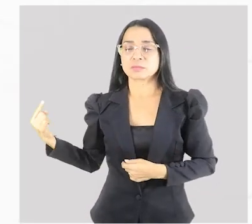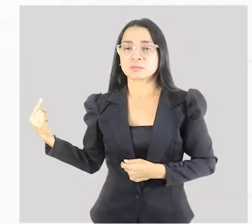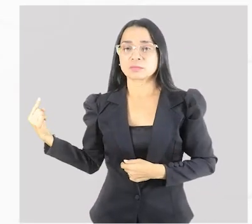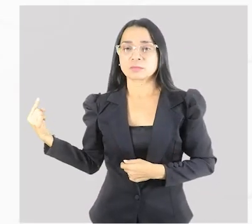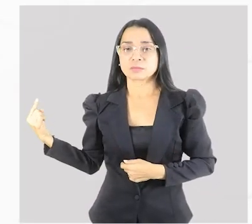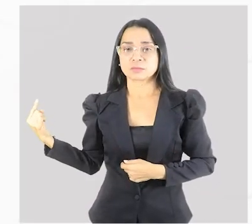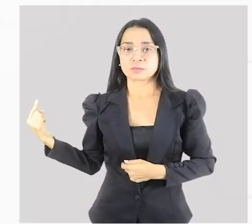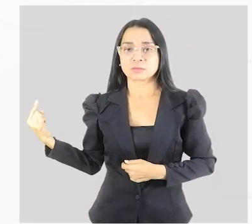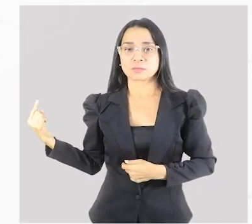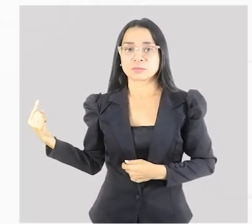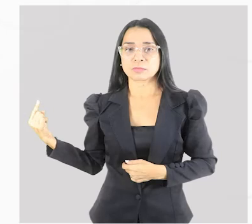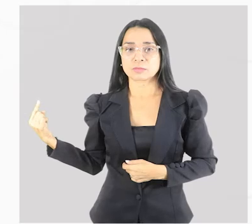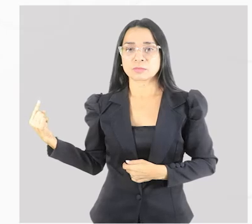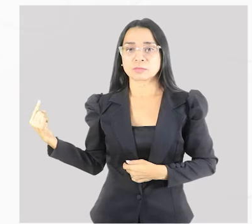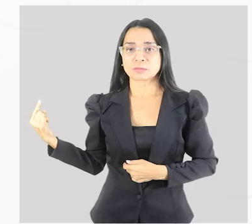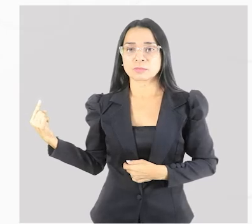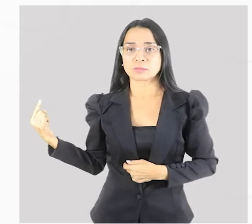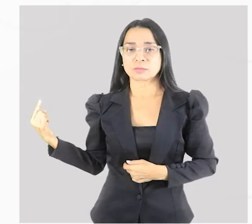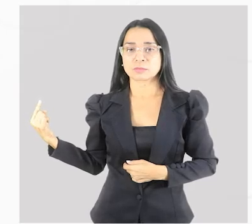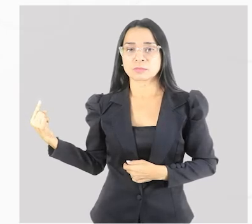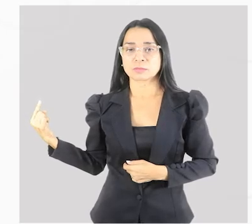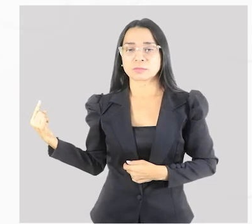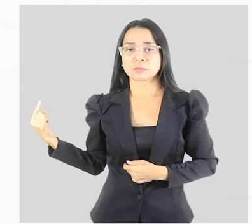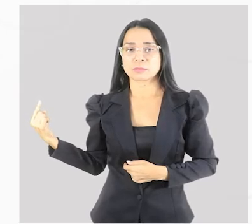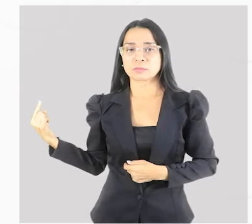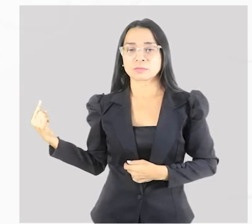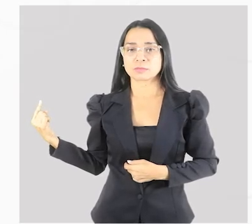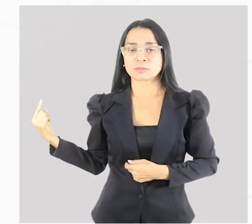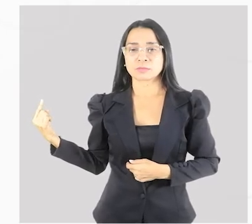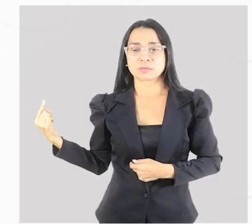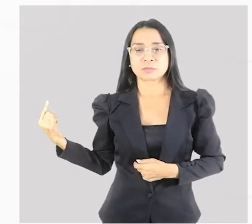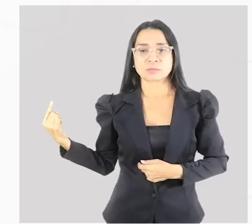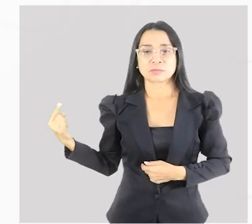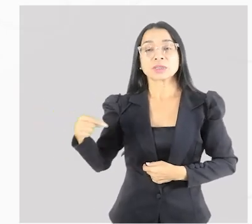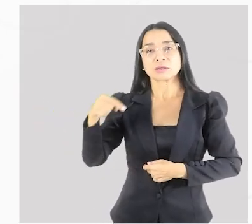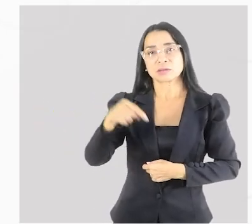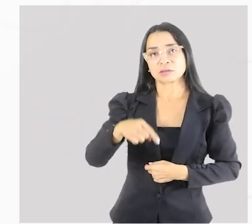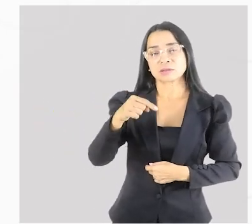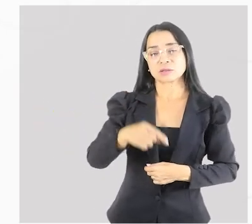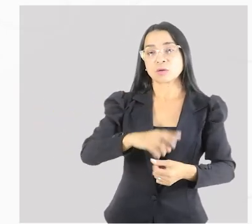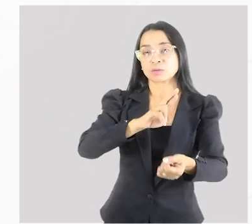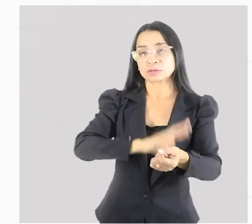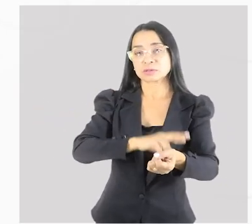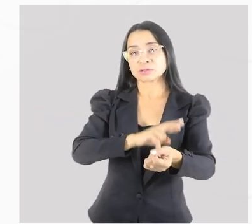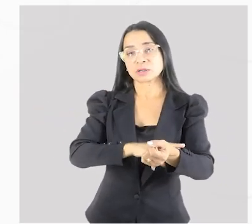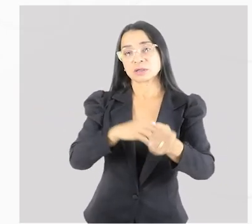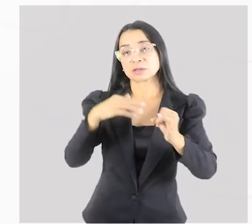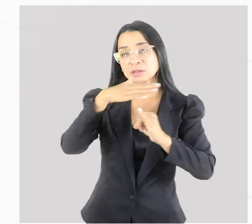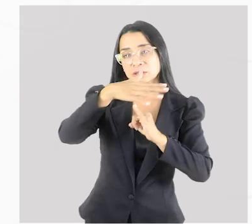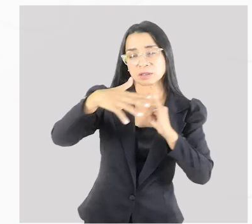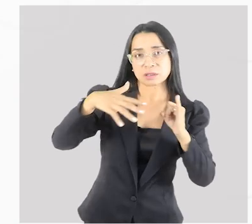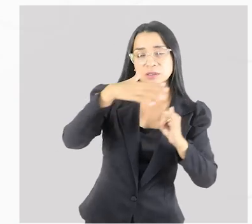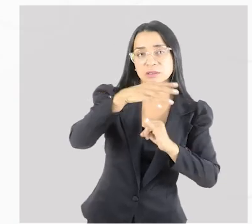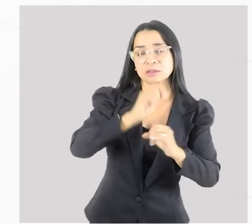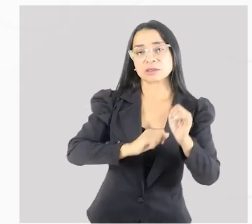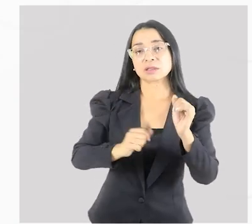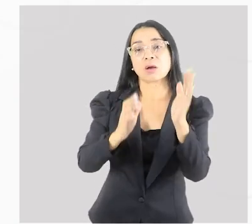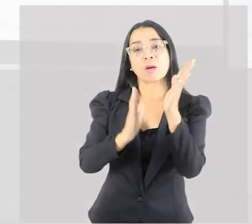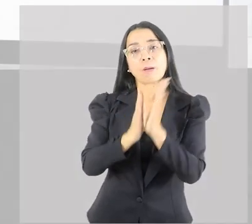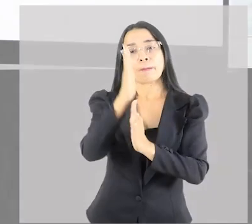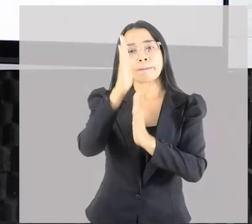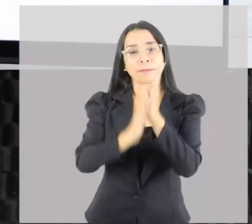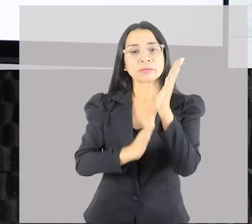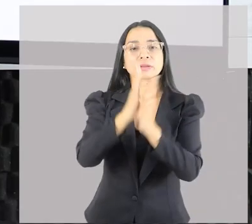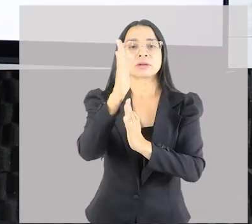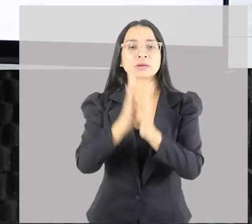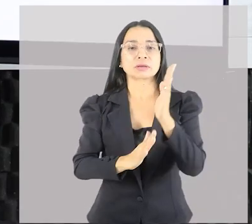do sotaque... Cadê o sotaque da ilha? Aqui. Sotaque da ilha ou sotaque de matraca, né? A matraca, eu já